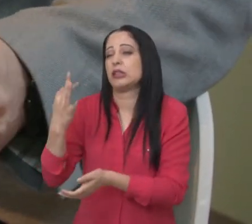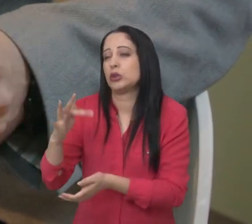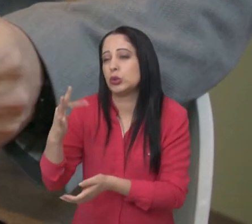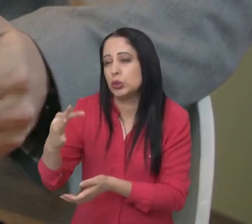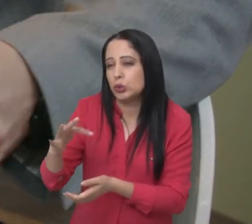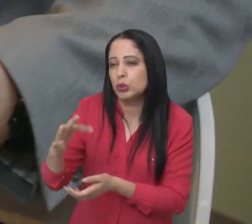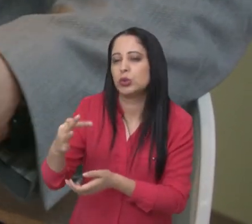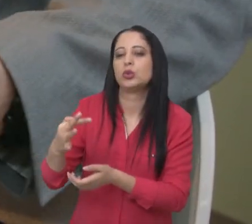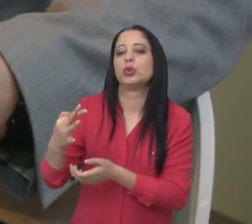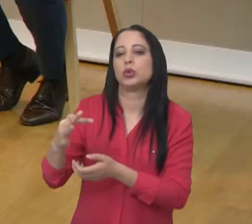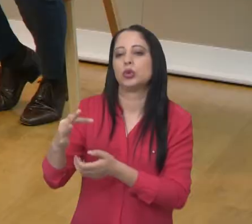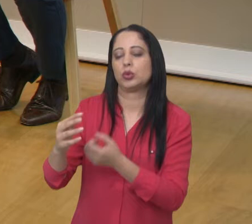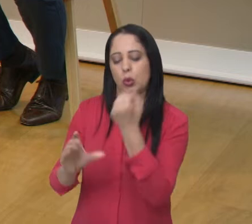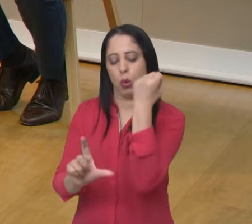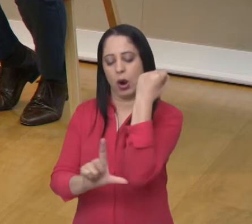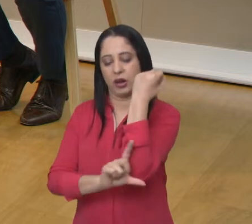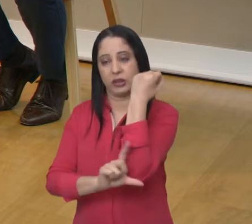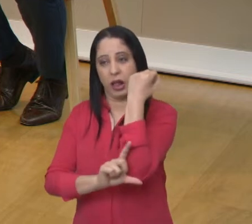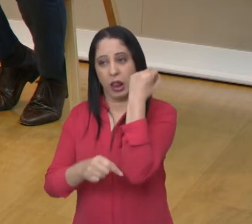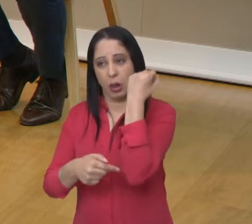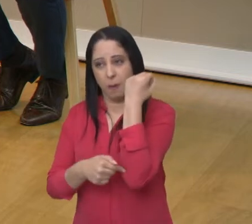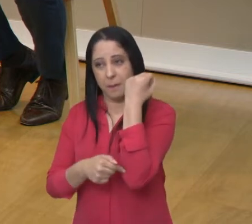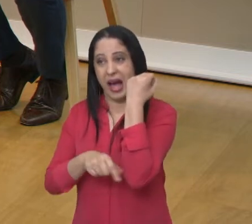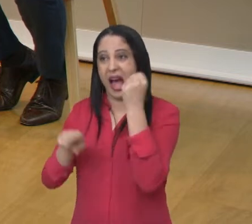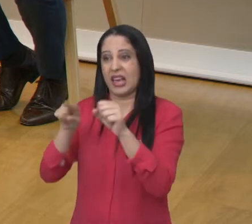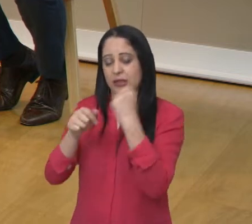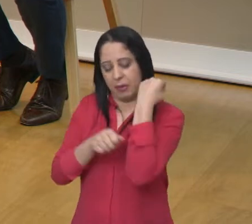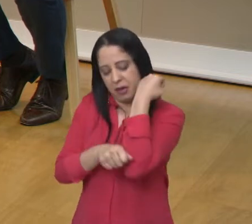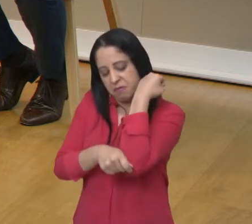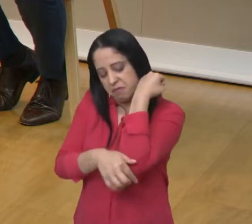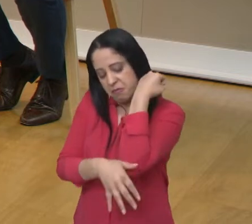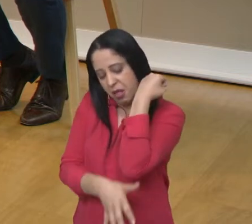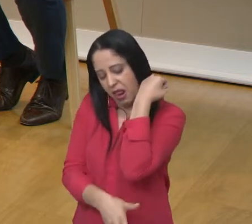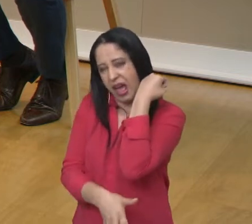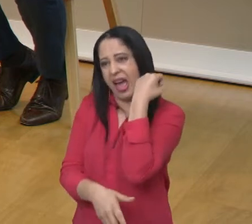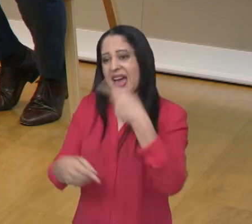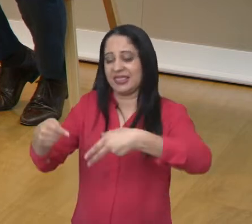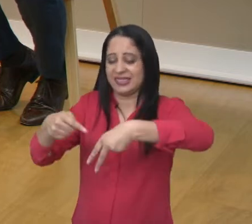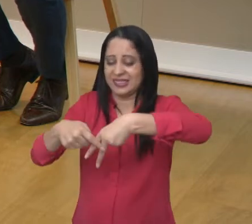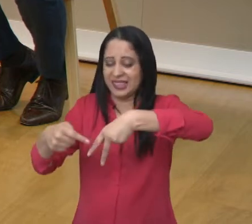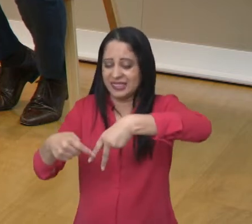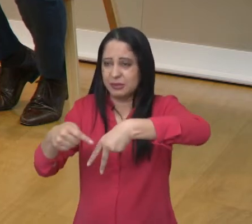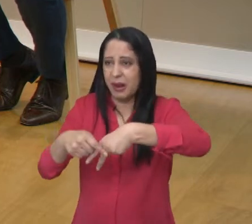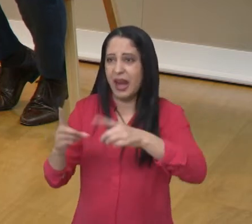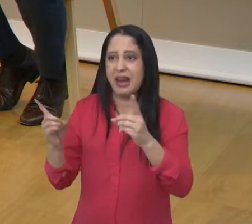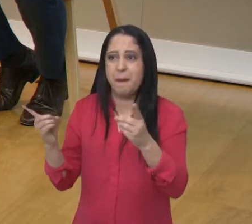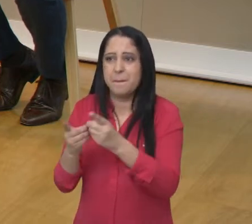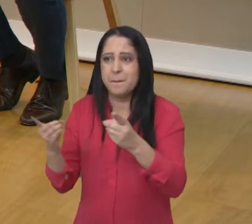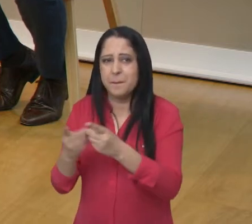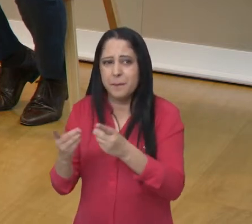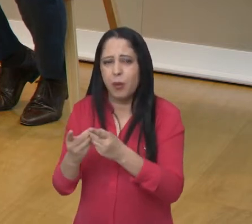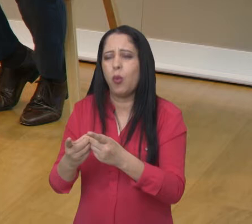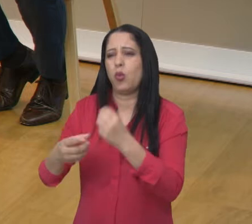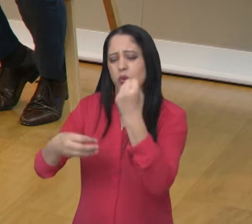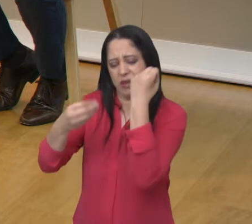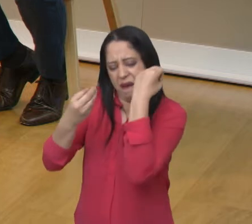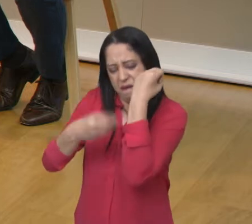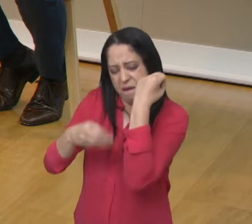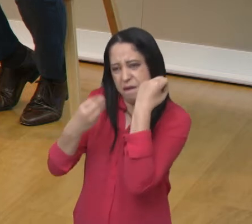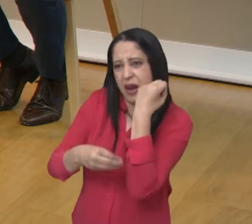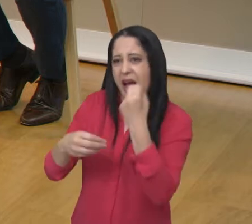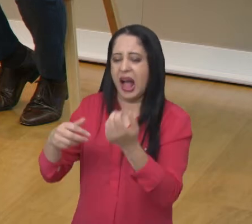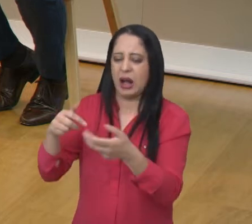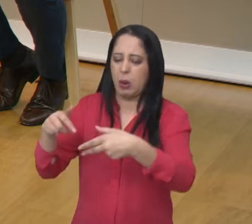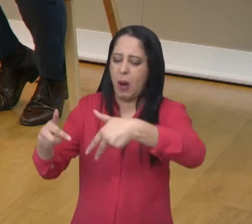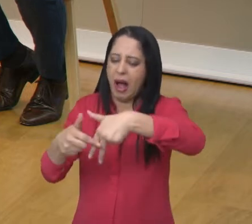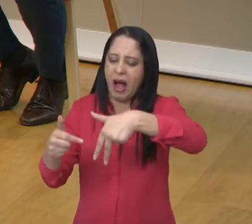como dor na coluna lombar, com radiação para as pernas, para o glúteo, para o pé, fraqueza, perda de força